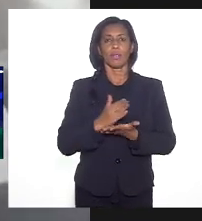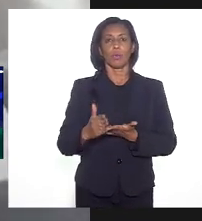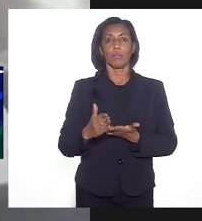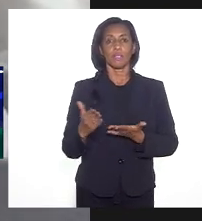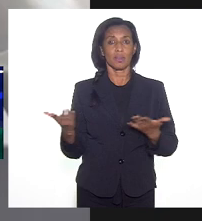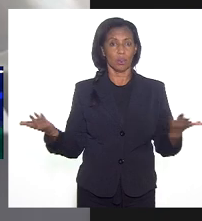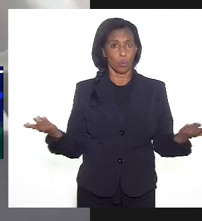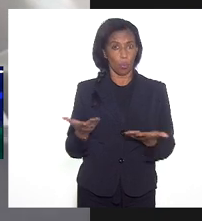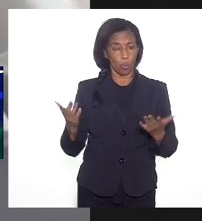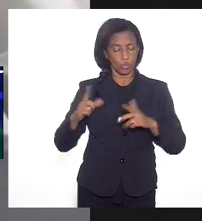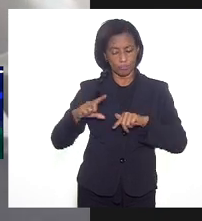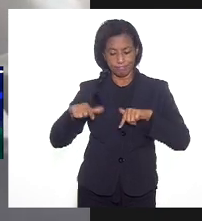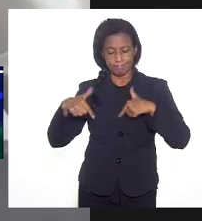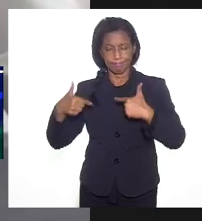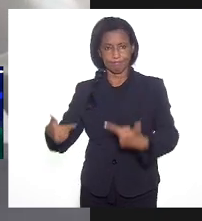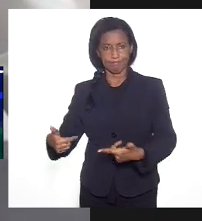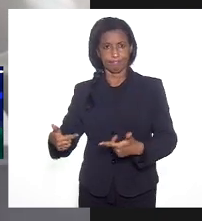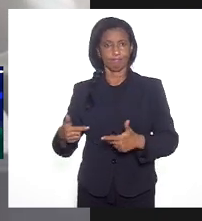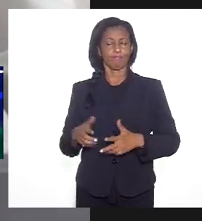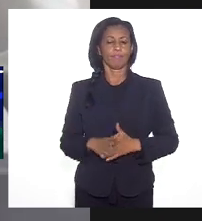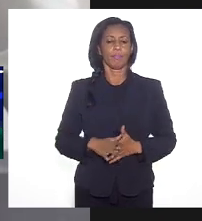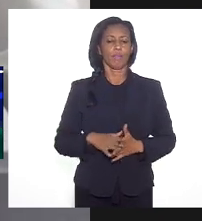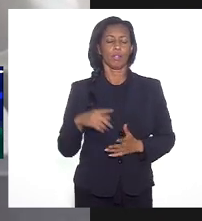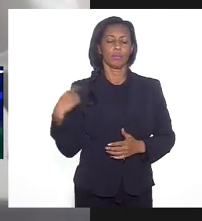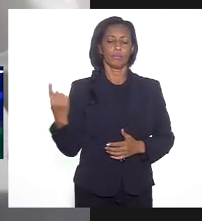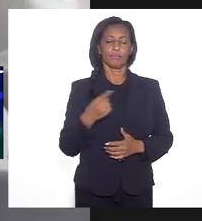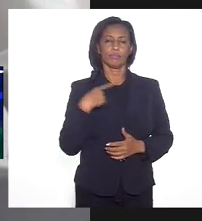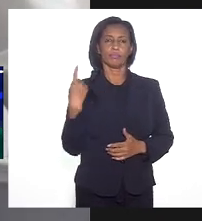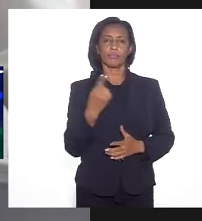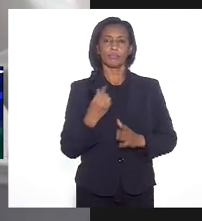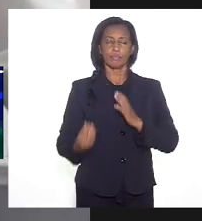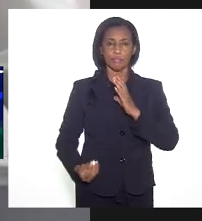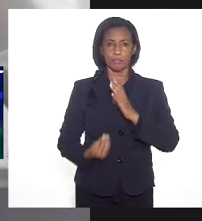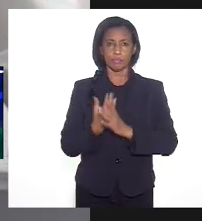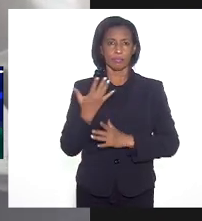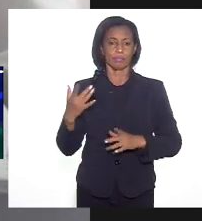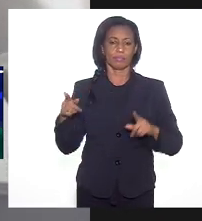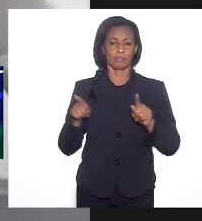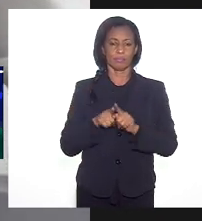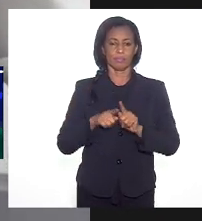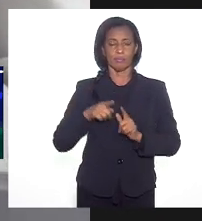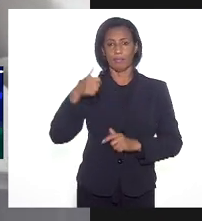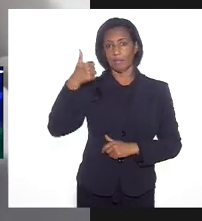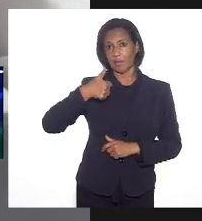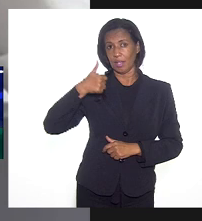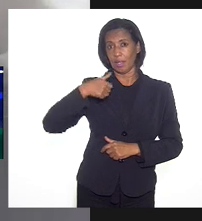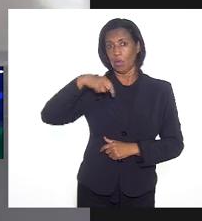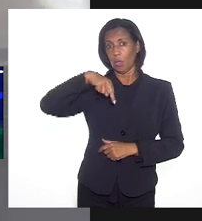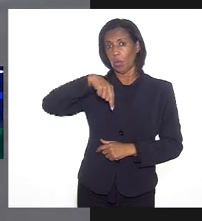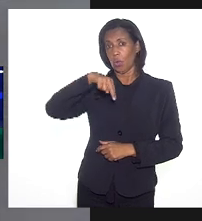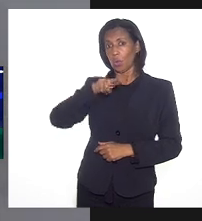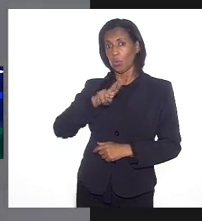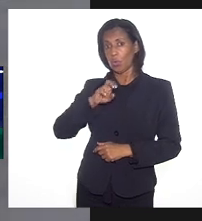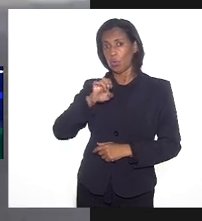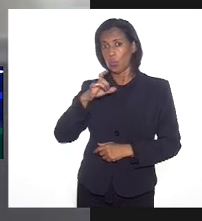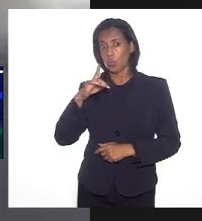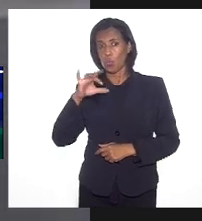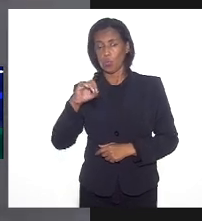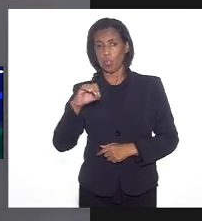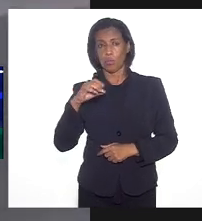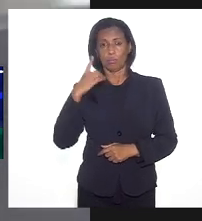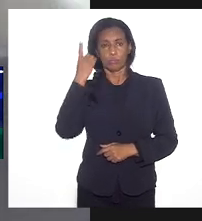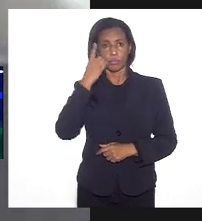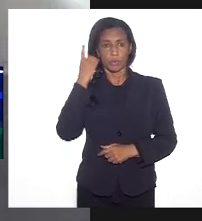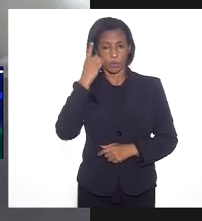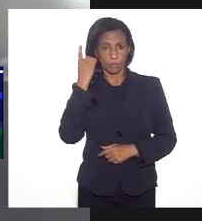operacionalizar esse instrumento nós criamos o primeiro núcleo do Brasil deputados e